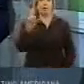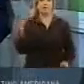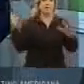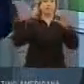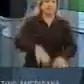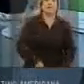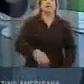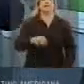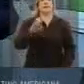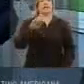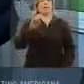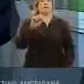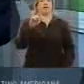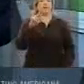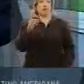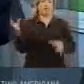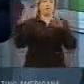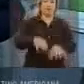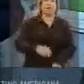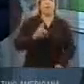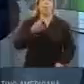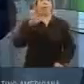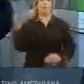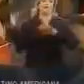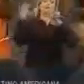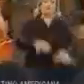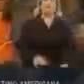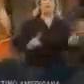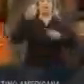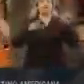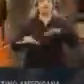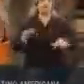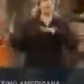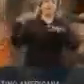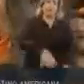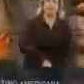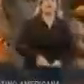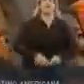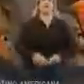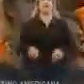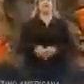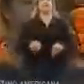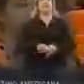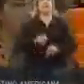tenha Sabadureiros aqui, já tenha Cubanos aqui, já tenha Chilenos aqui, já tenha